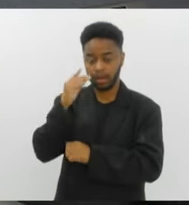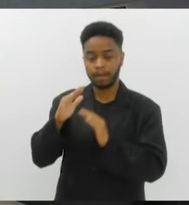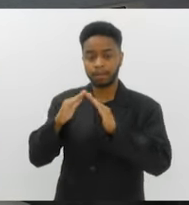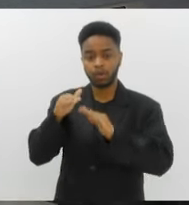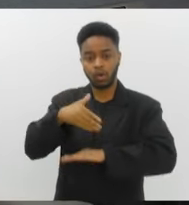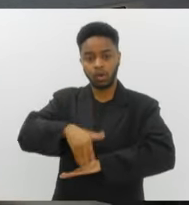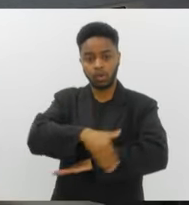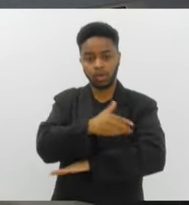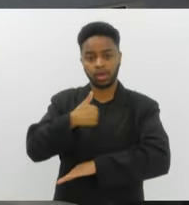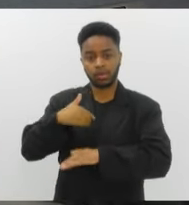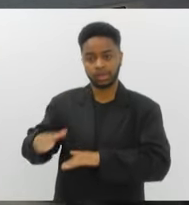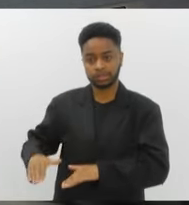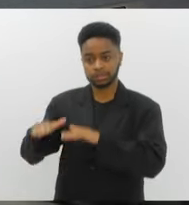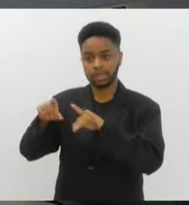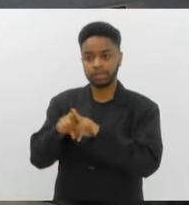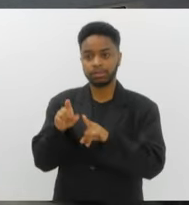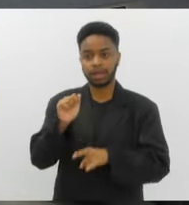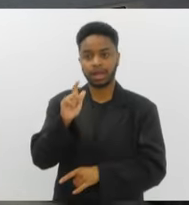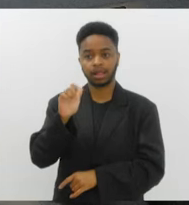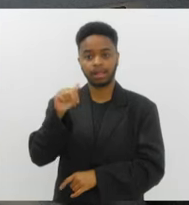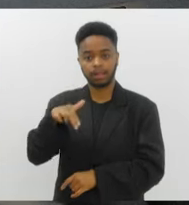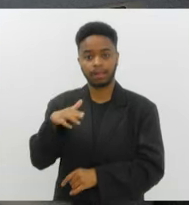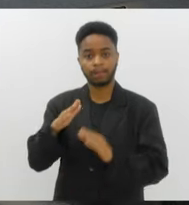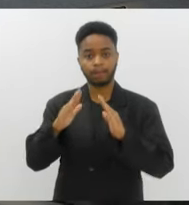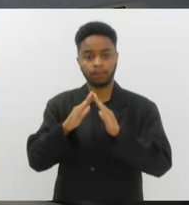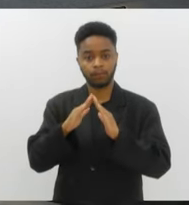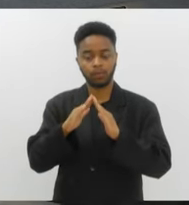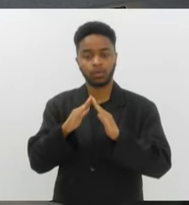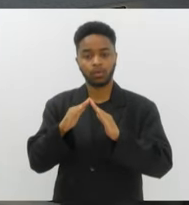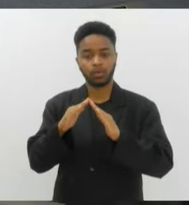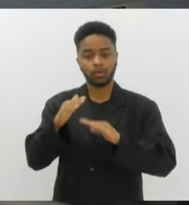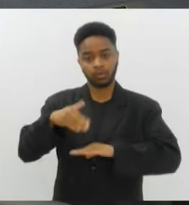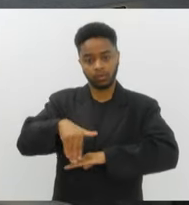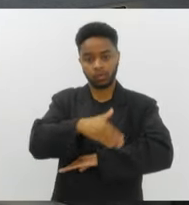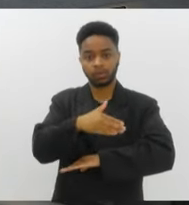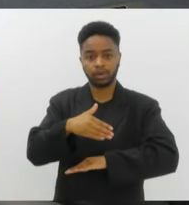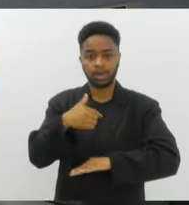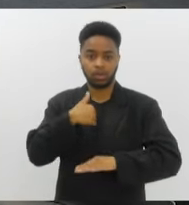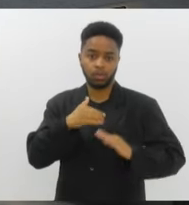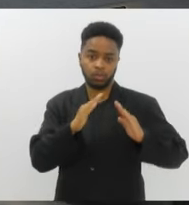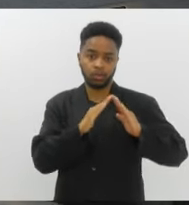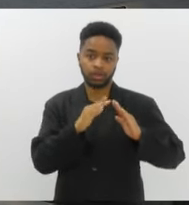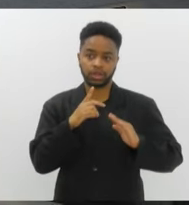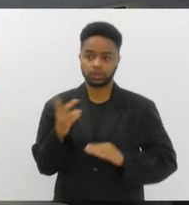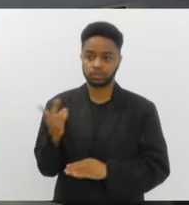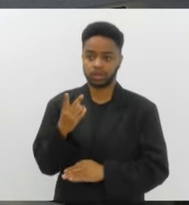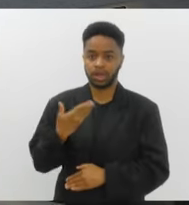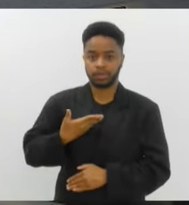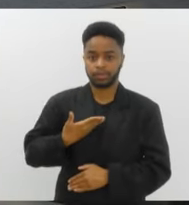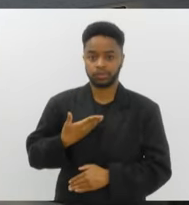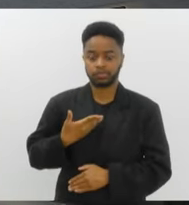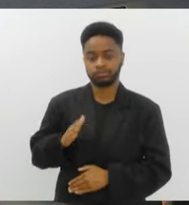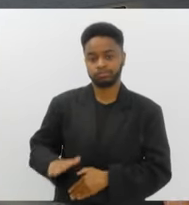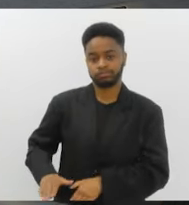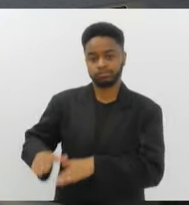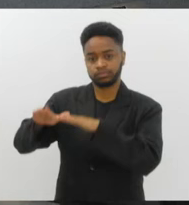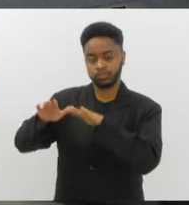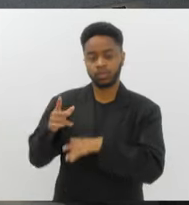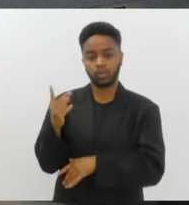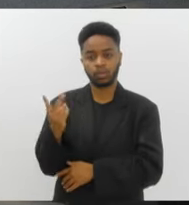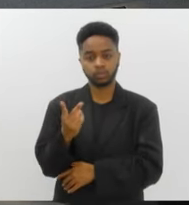foi criado. E o Alan morava na rua a qual eu morava. Então eu tenho dois amigos de infância aqui que, graças a Deus,